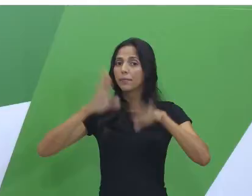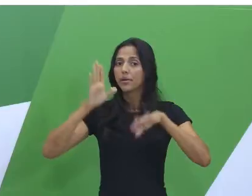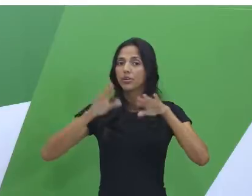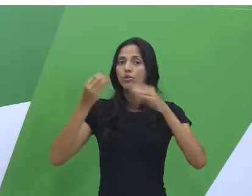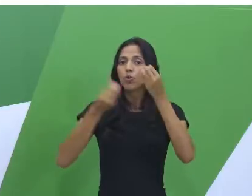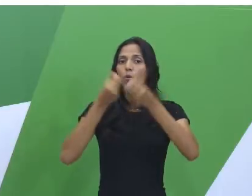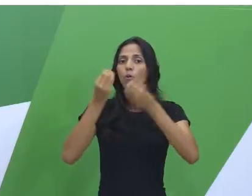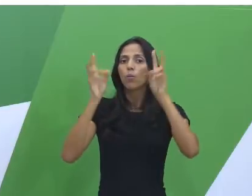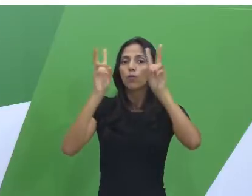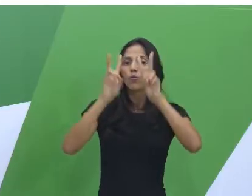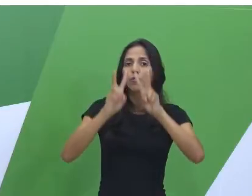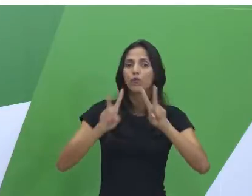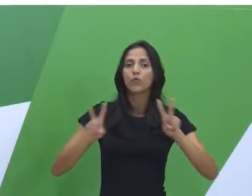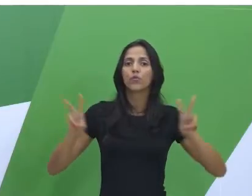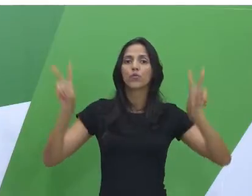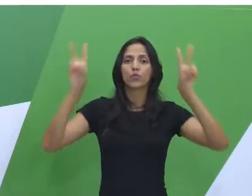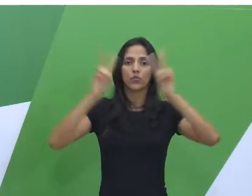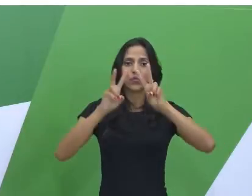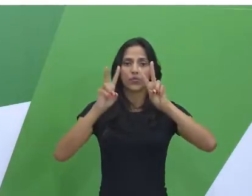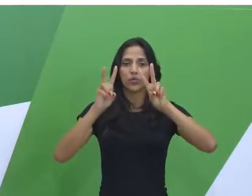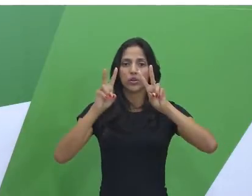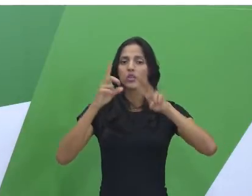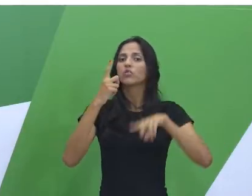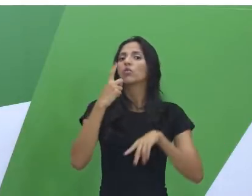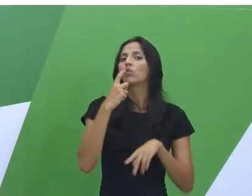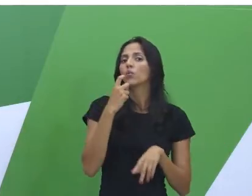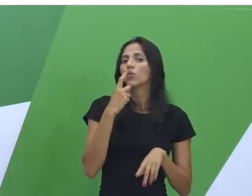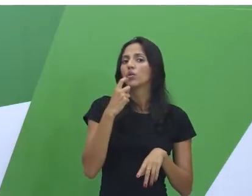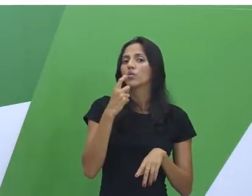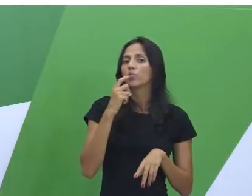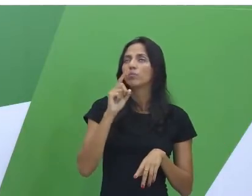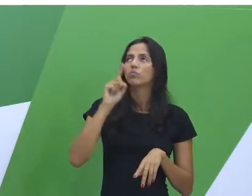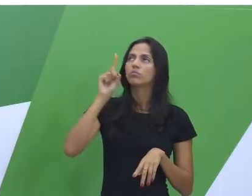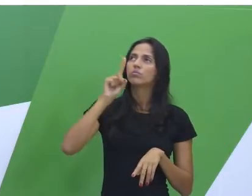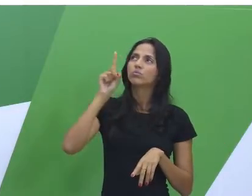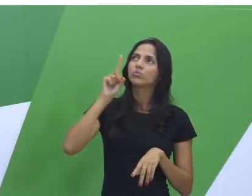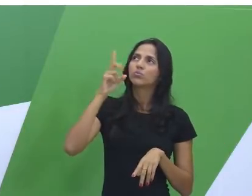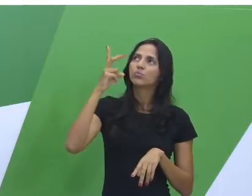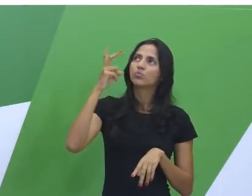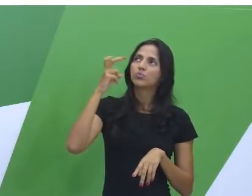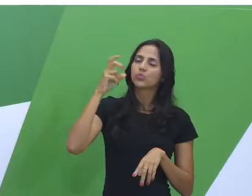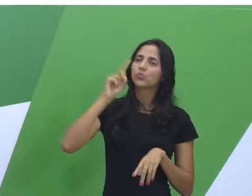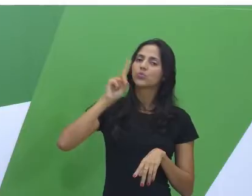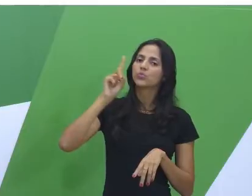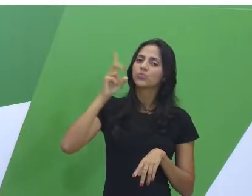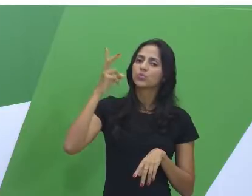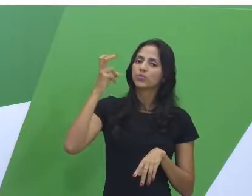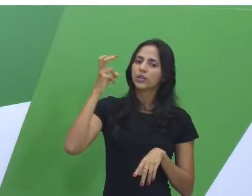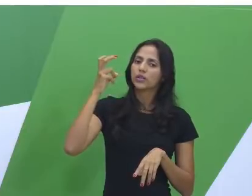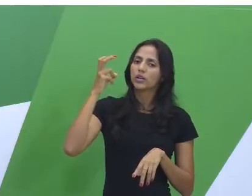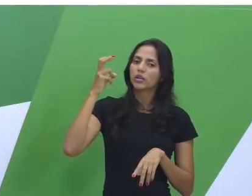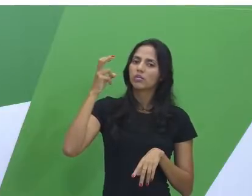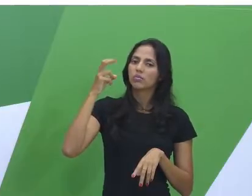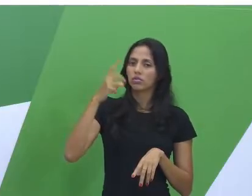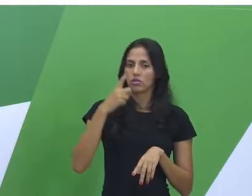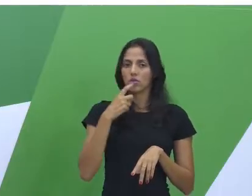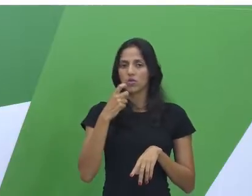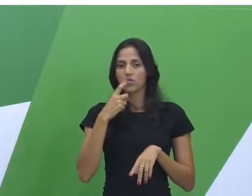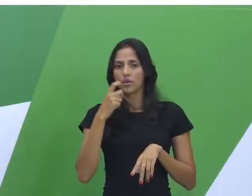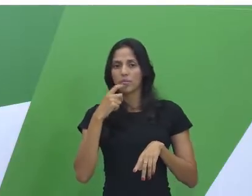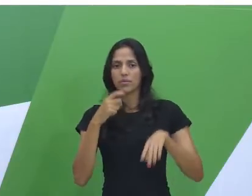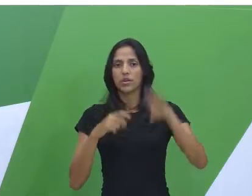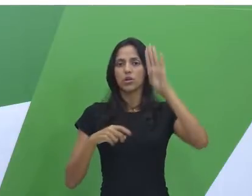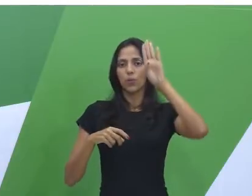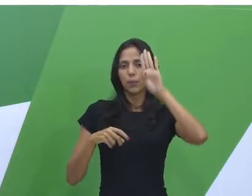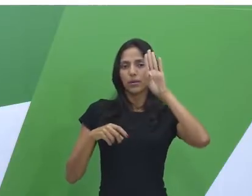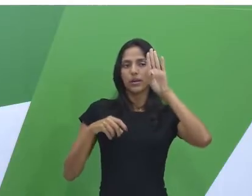ângulo. Se for o ângulo alfa, que está em vermelho, eu vou ter a linha B, que é um cateto, sobre a linha